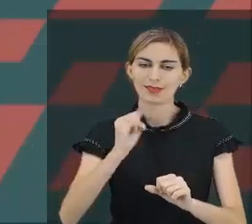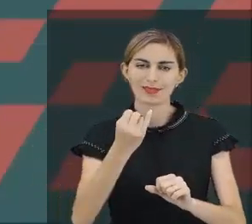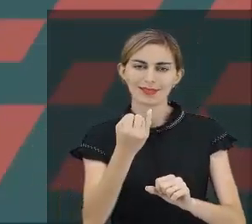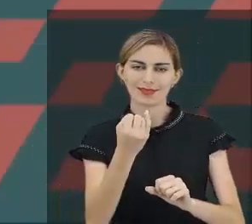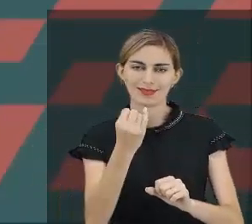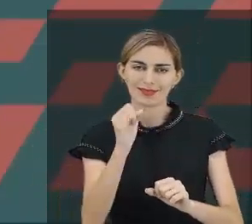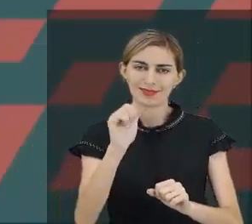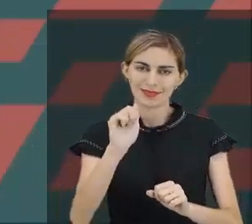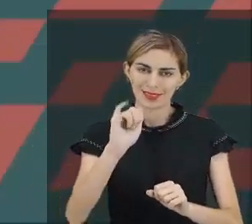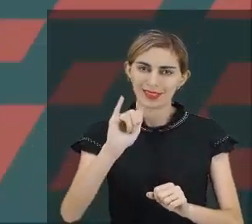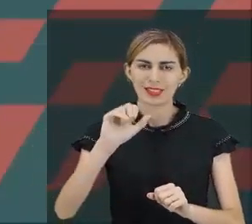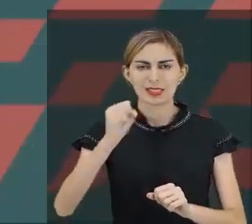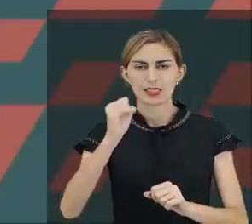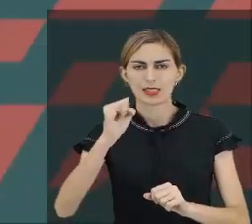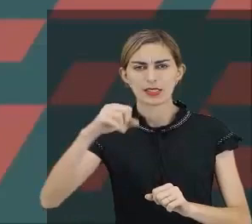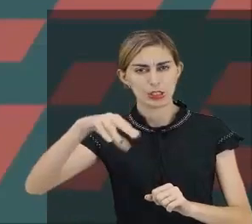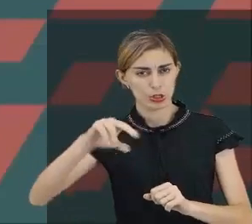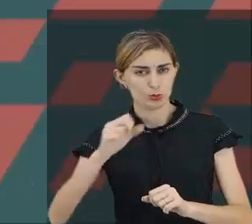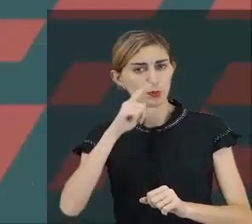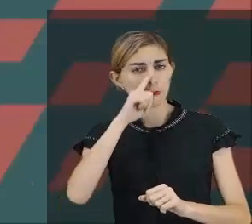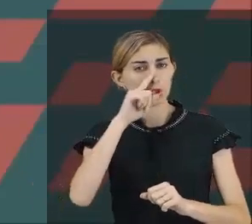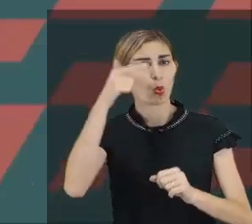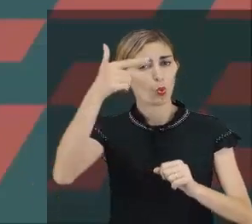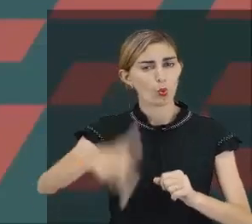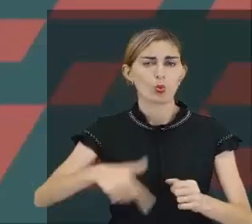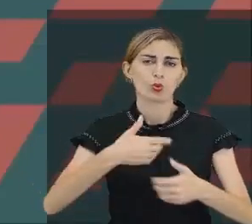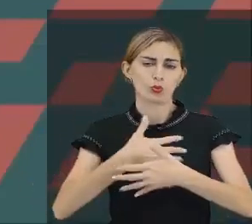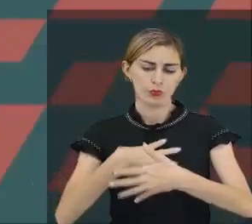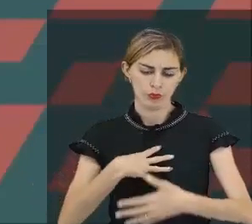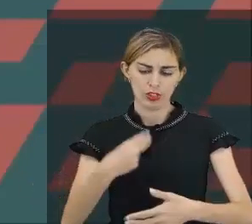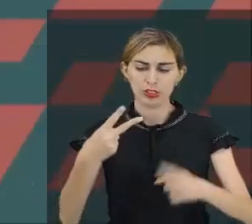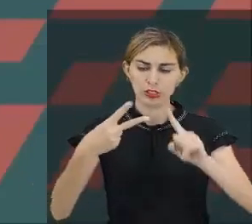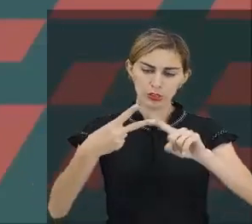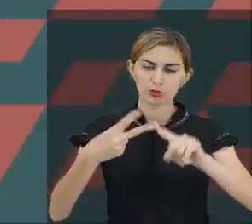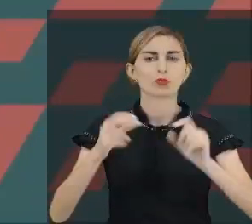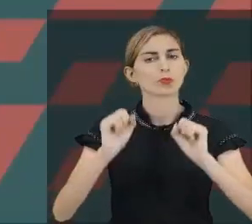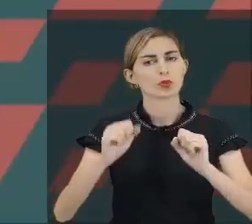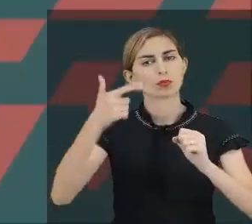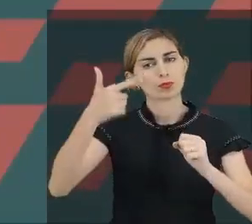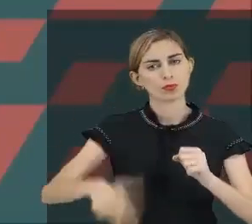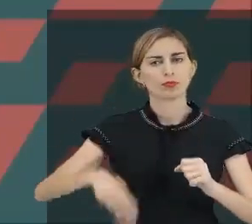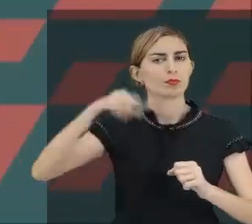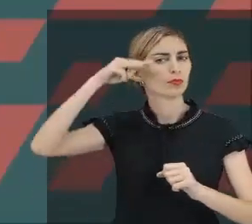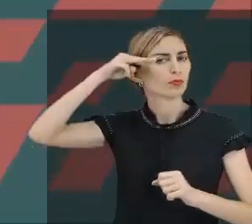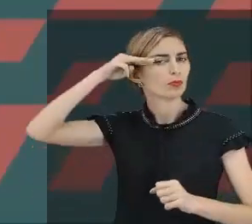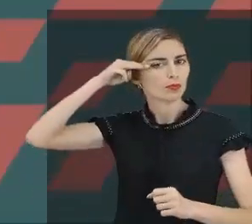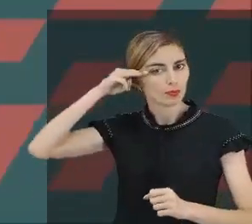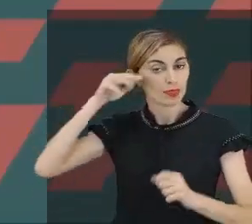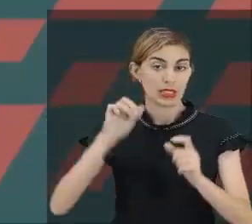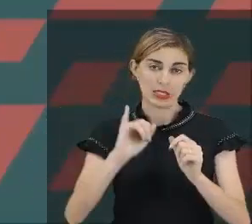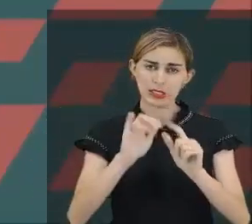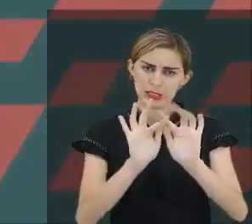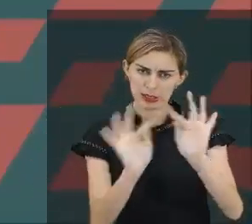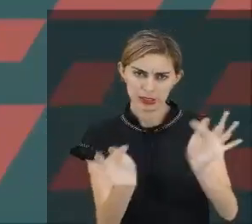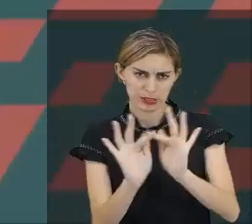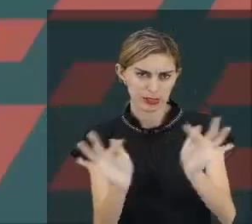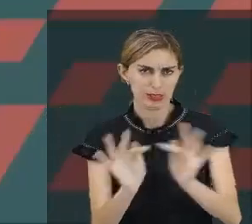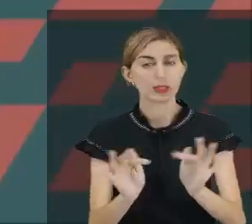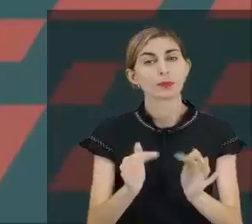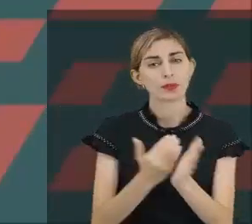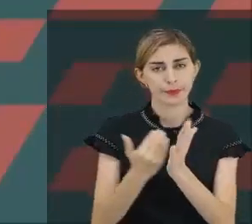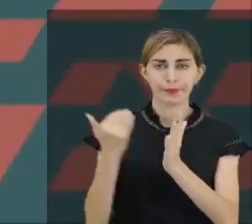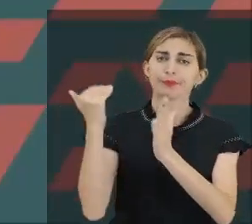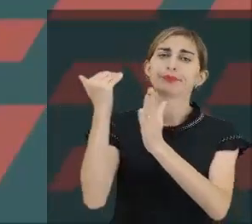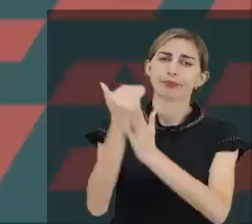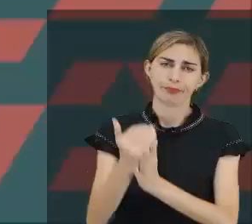mosaicismo, o risco dessa família ter outra criança com síndrome de Down é menor, mas se for a translocação simples,